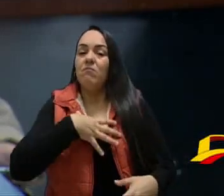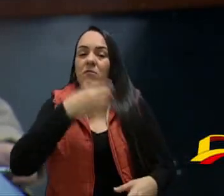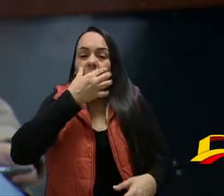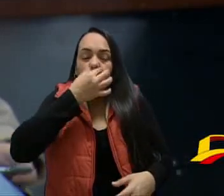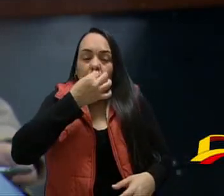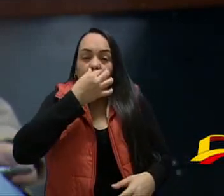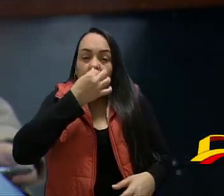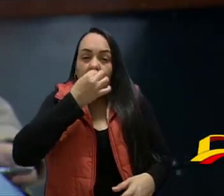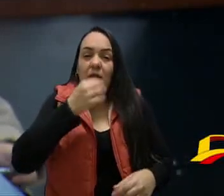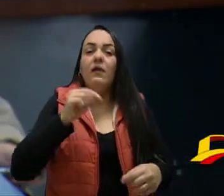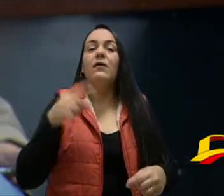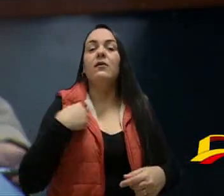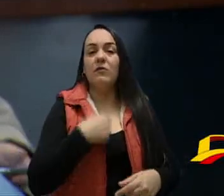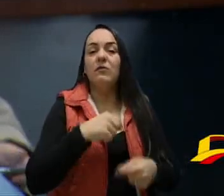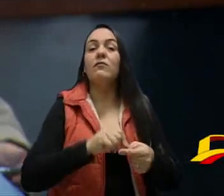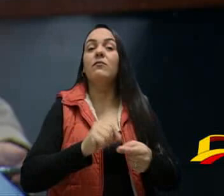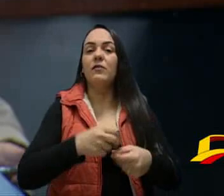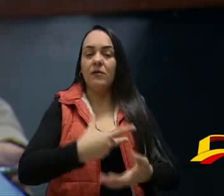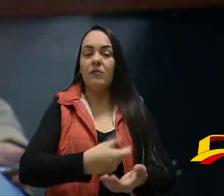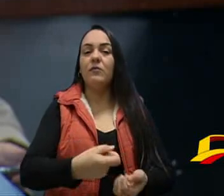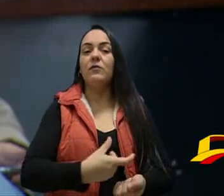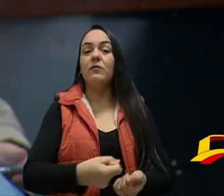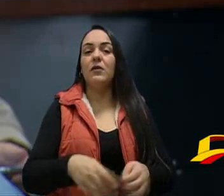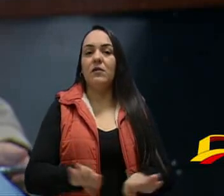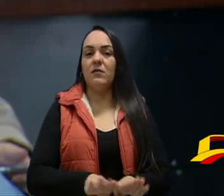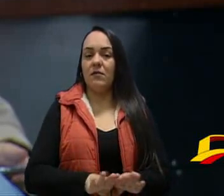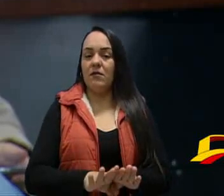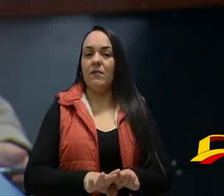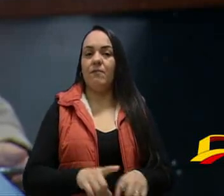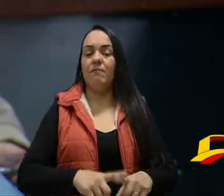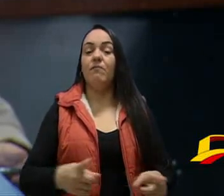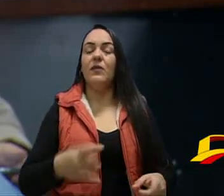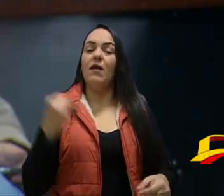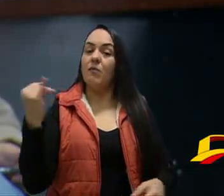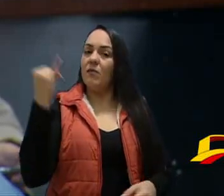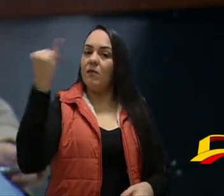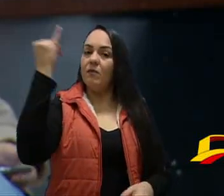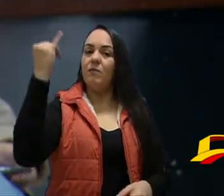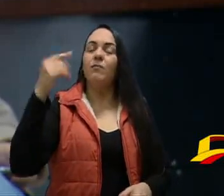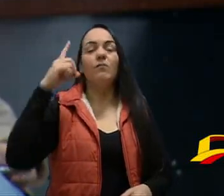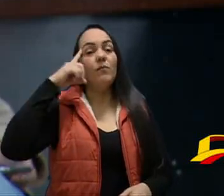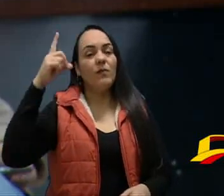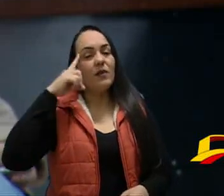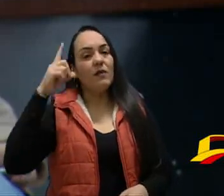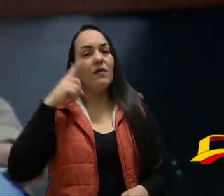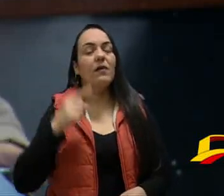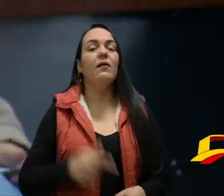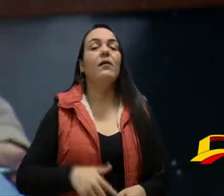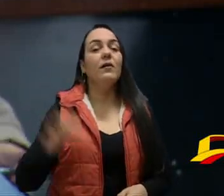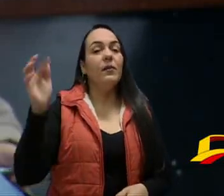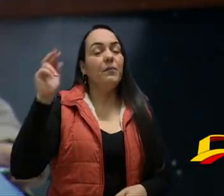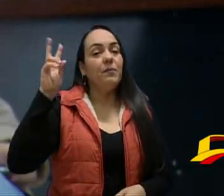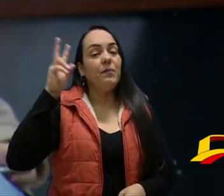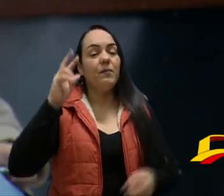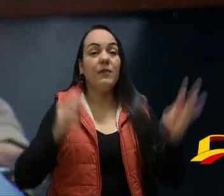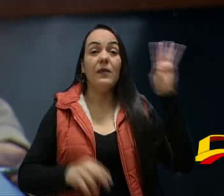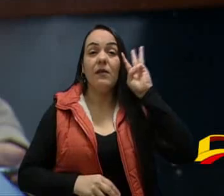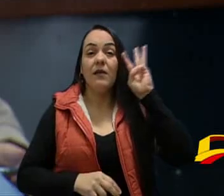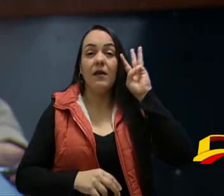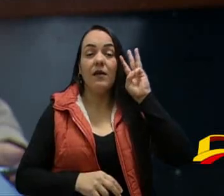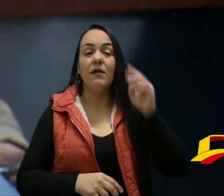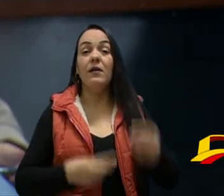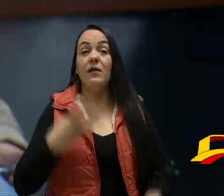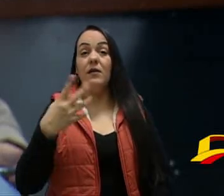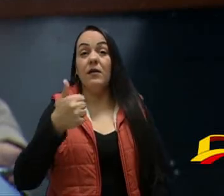já possibilitou uma ampliação de testes o que doutor ademir falou importante aquele dia que foi terça-feira que a gente teve quarta